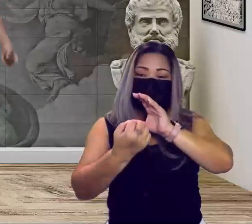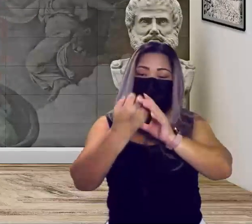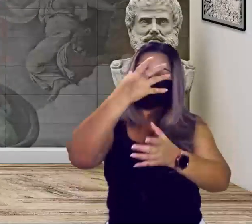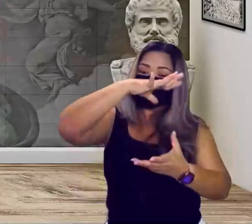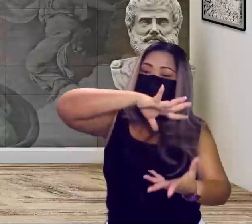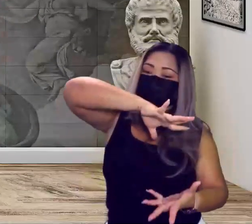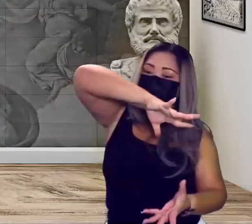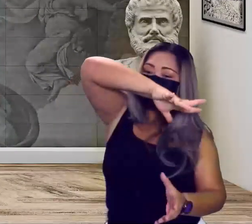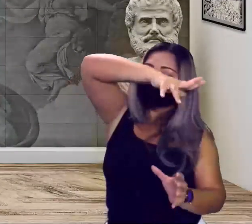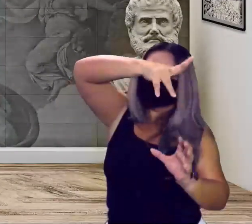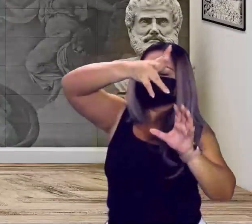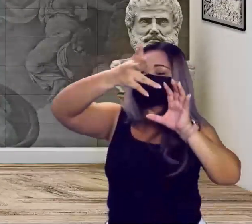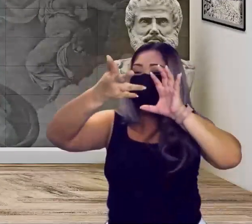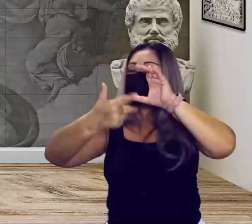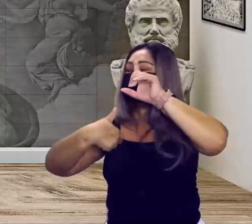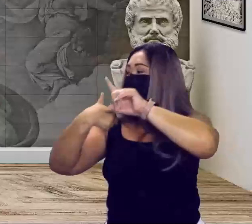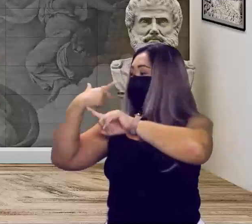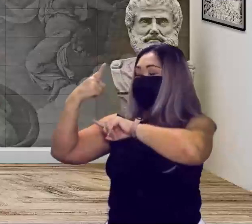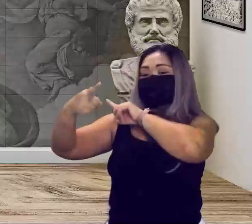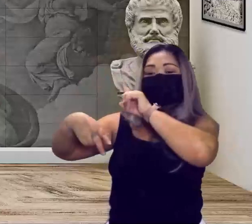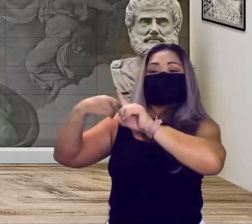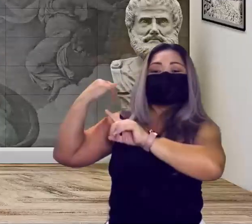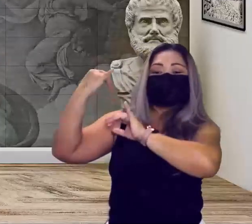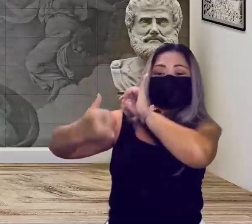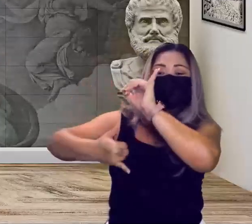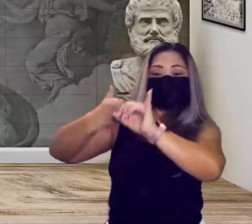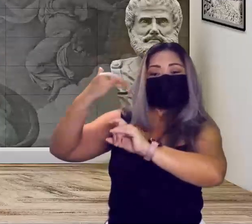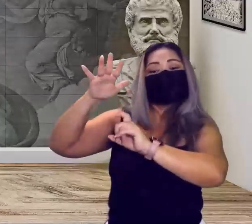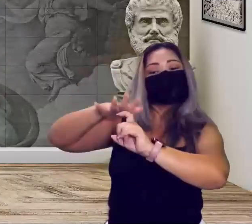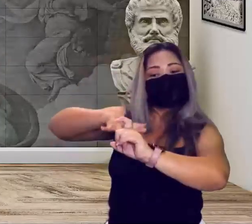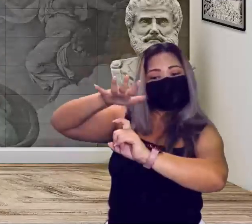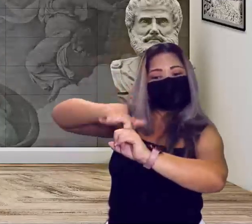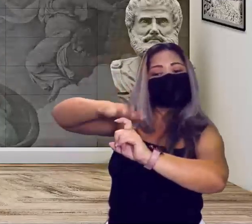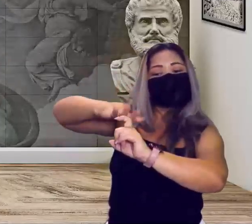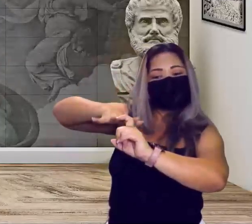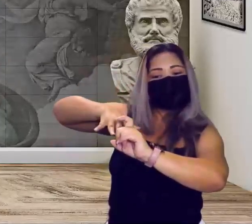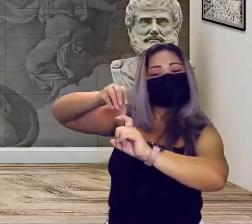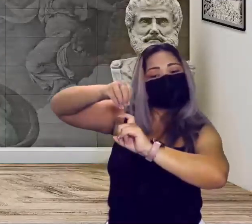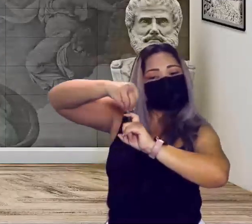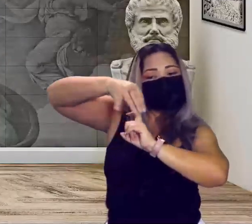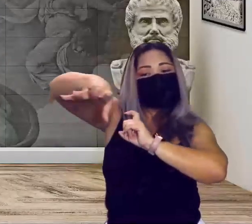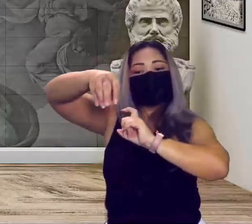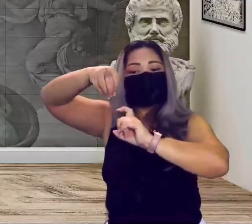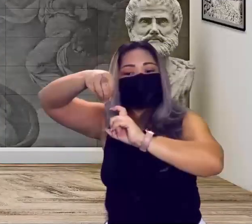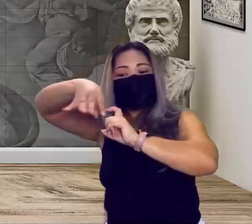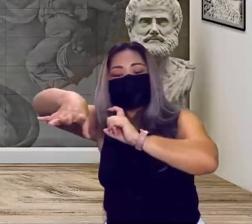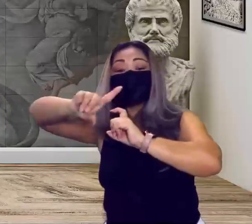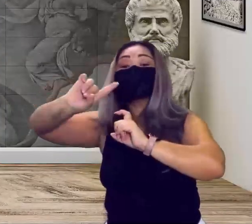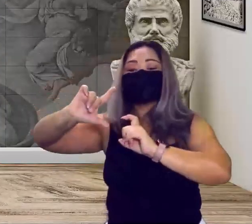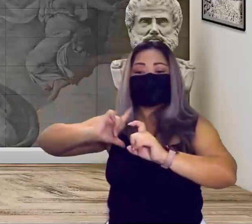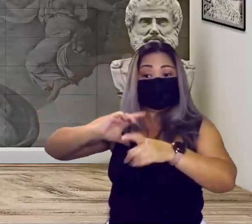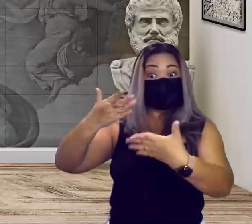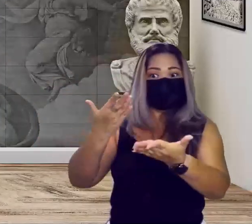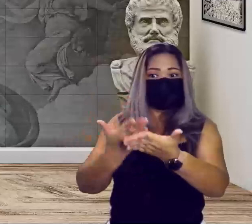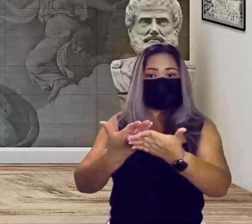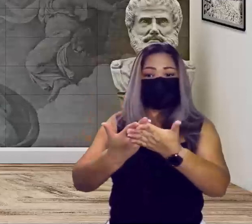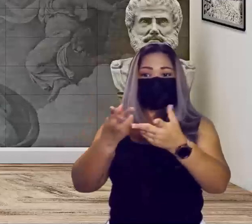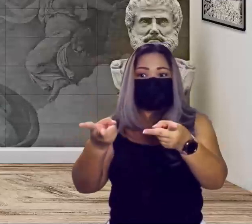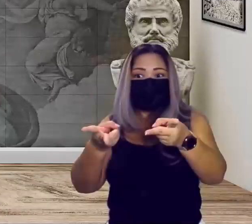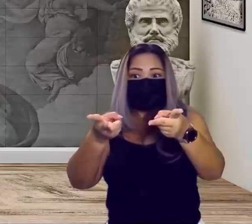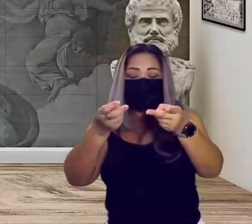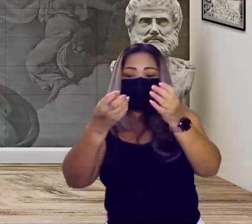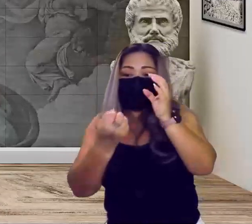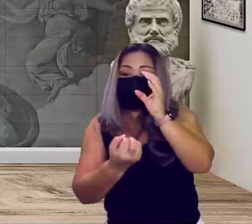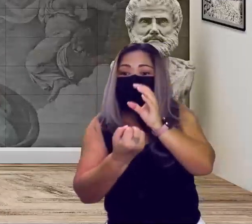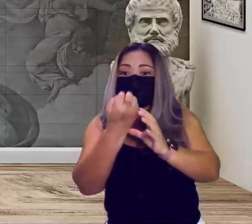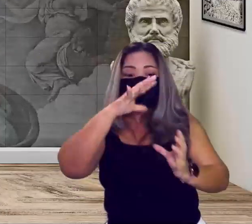lendas, né? Das ficções, que é a mitologia, dos mitos. Haverá uma aula que vocês vão perceber a